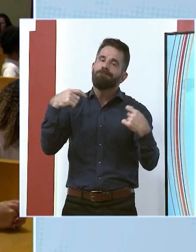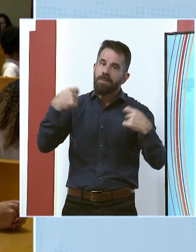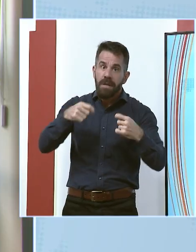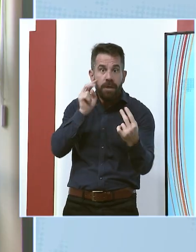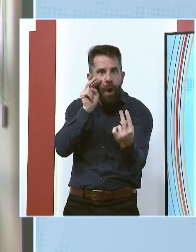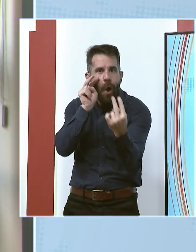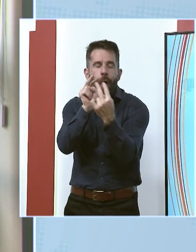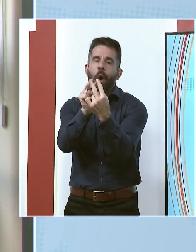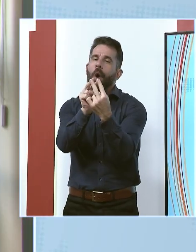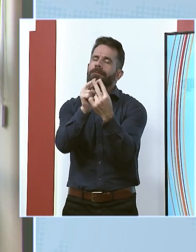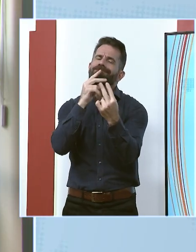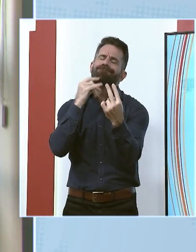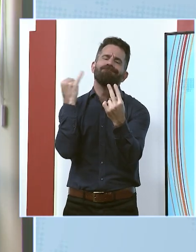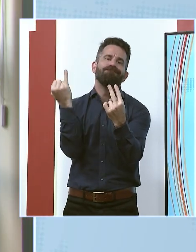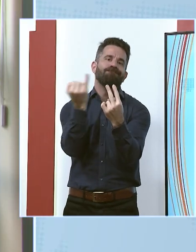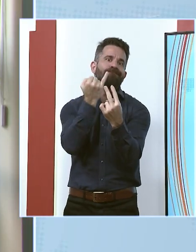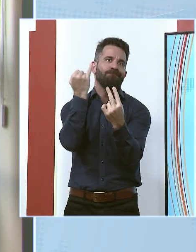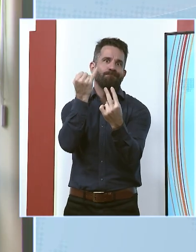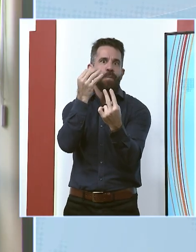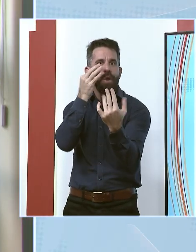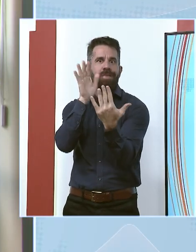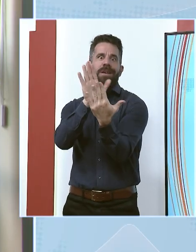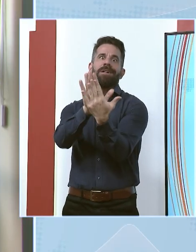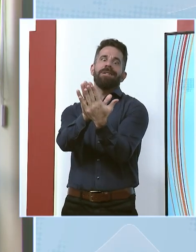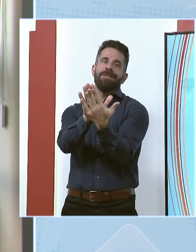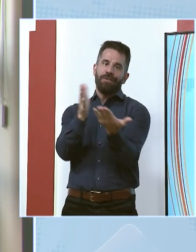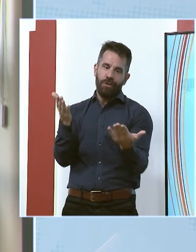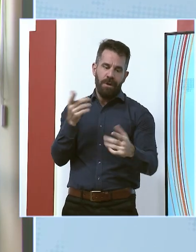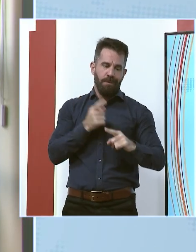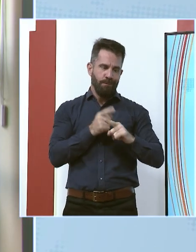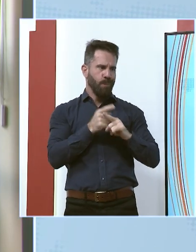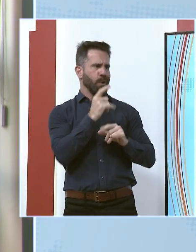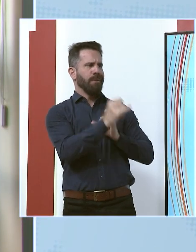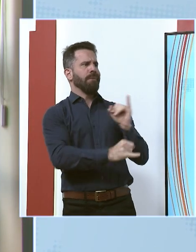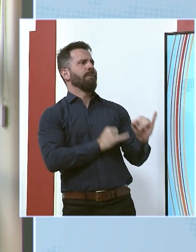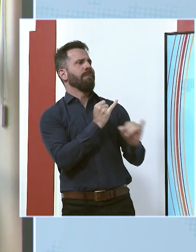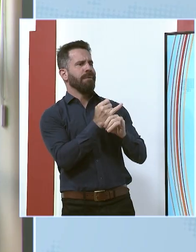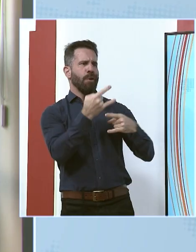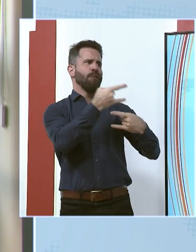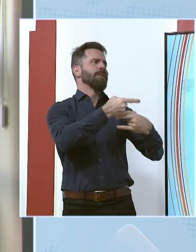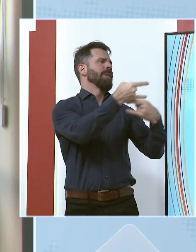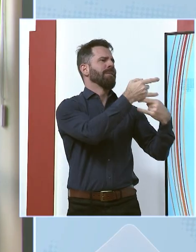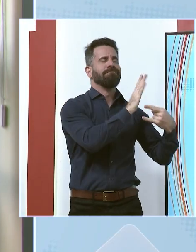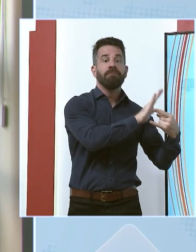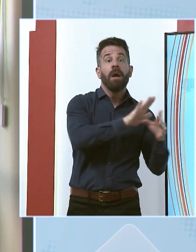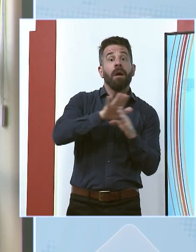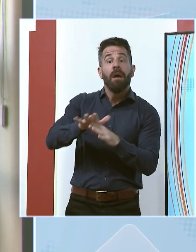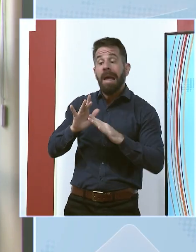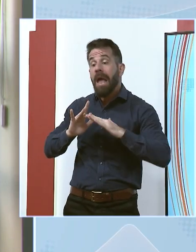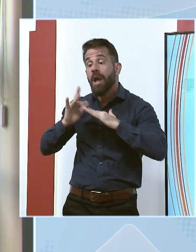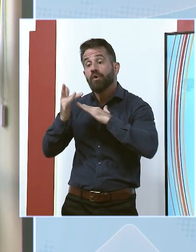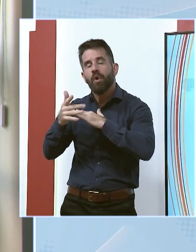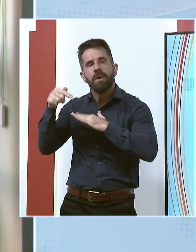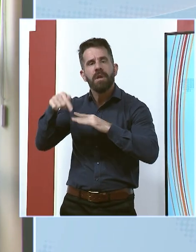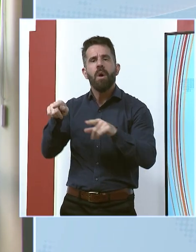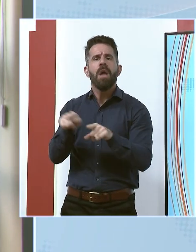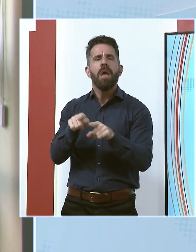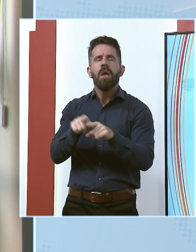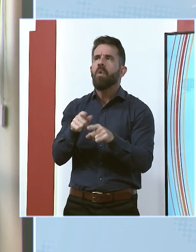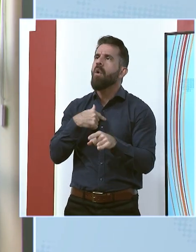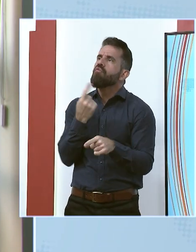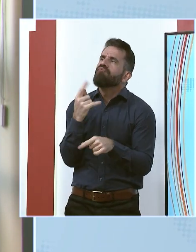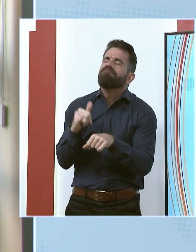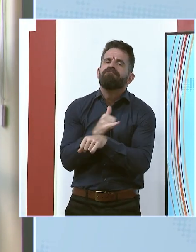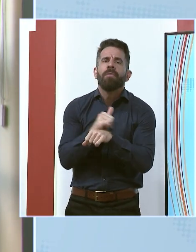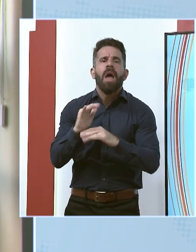no olho. É muito importante a gente olhar olho no olho, mas as redes sociais elas são mais uma ferramenta para a gente conseguir expressar o que a gente